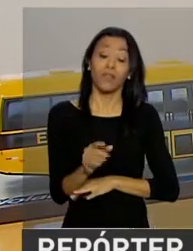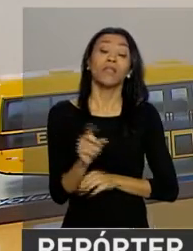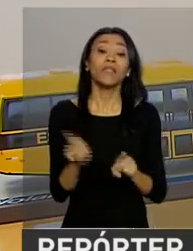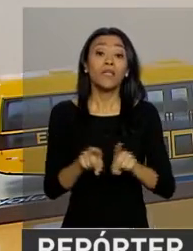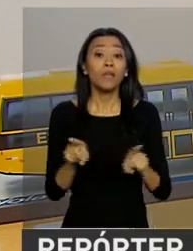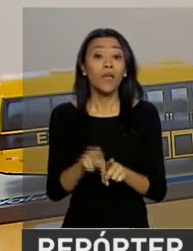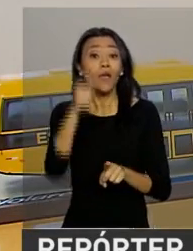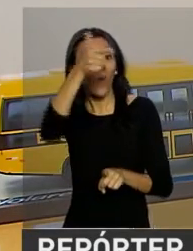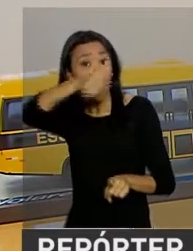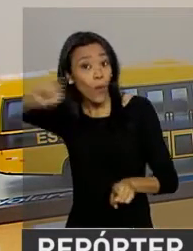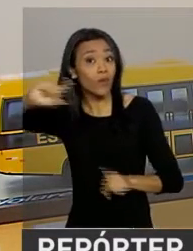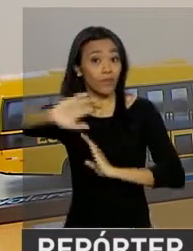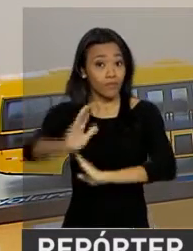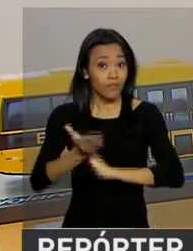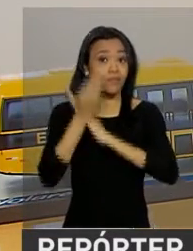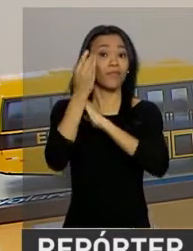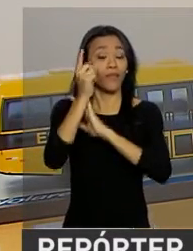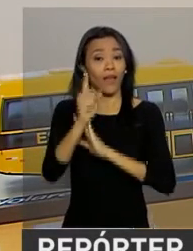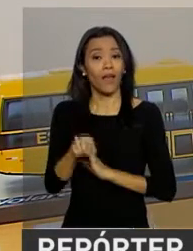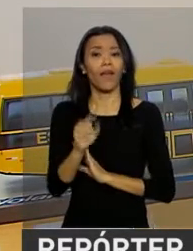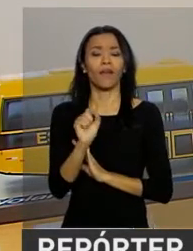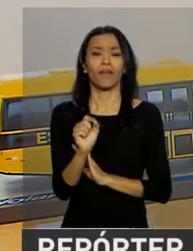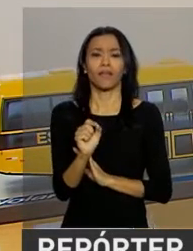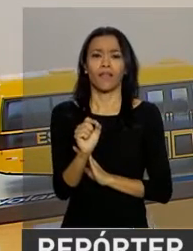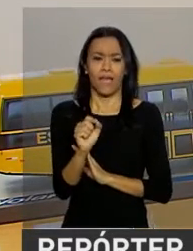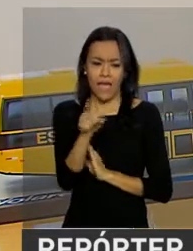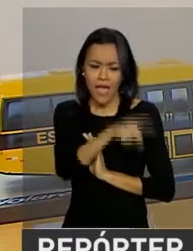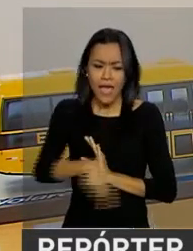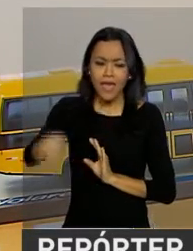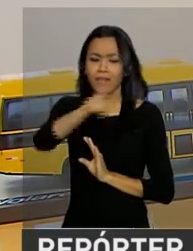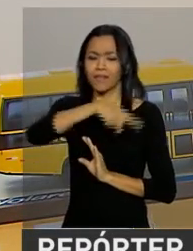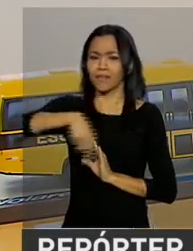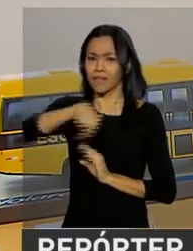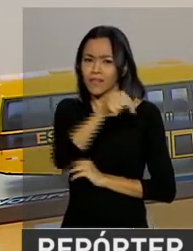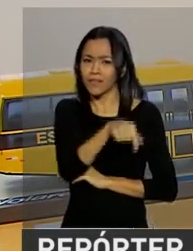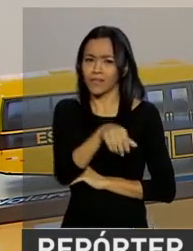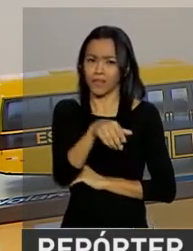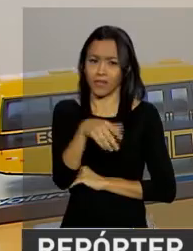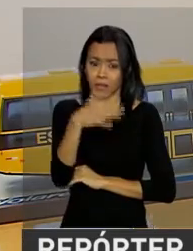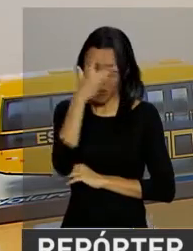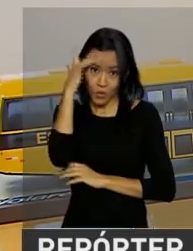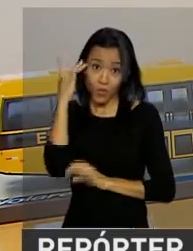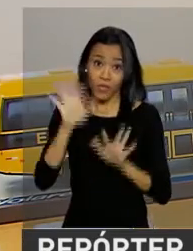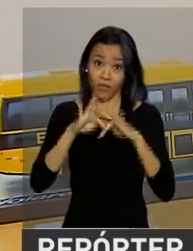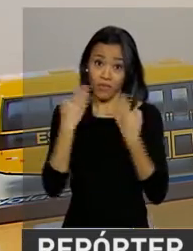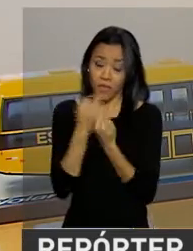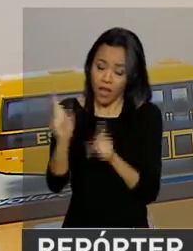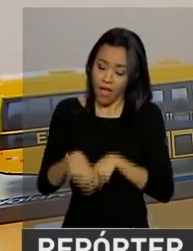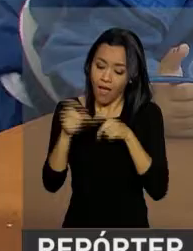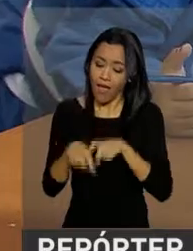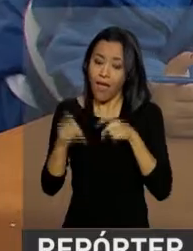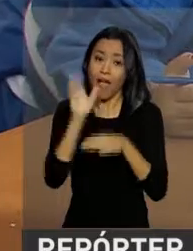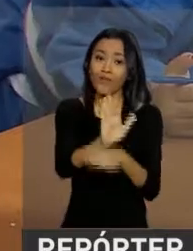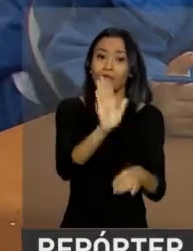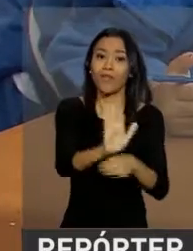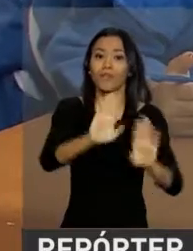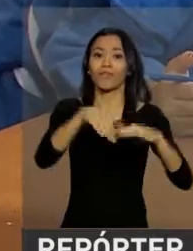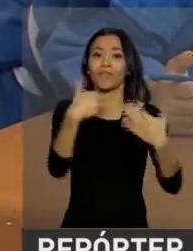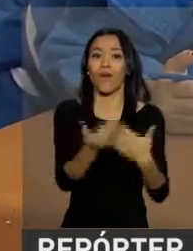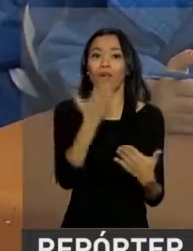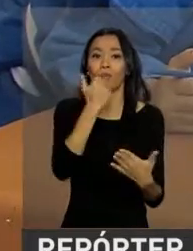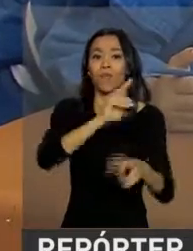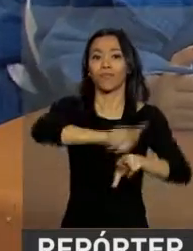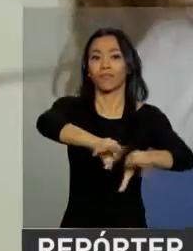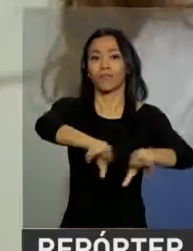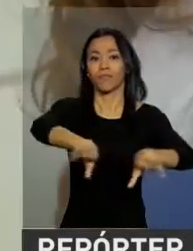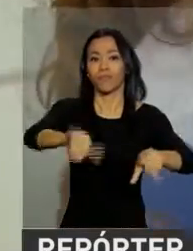um outro ganho que foi a inserção desse público dos pequenos agricultores na vida escolar avalia idade na